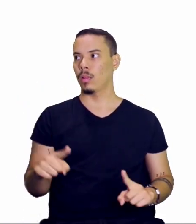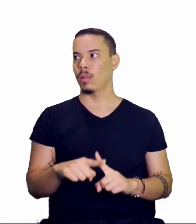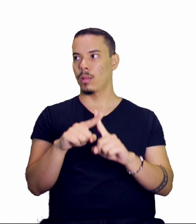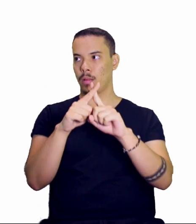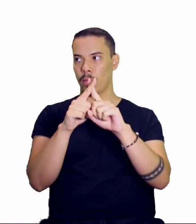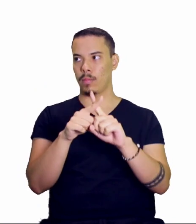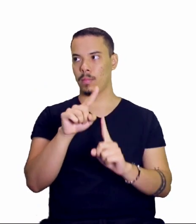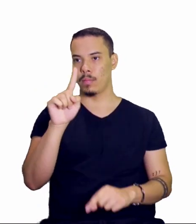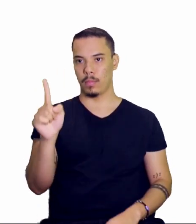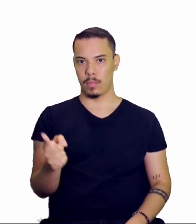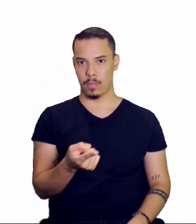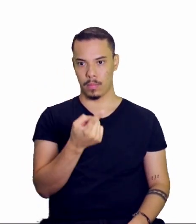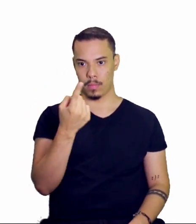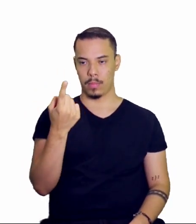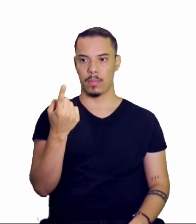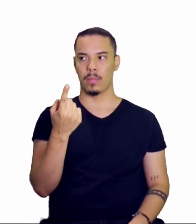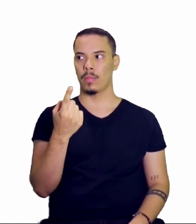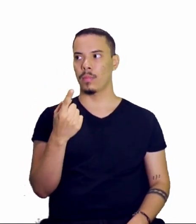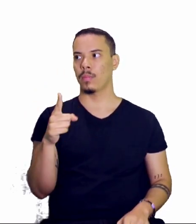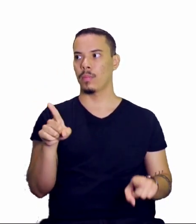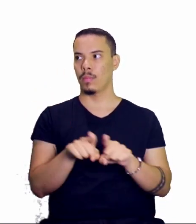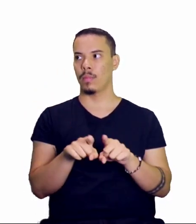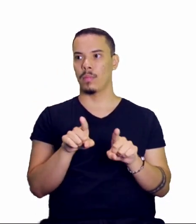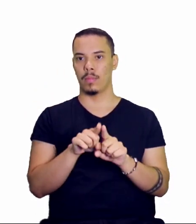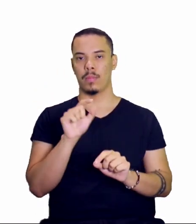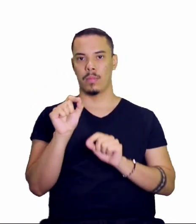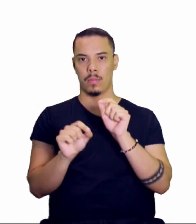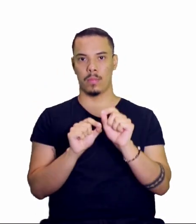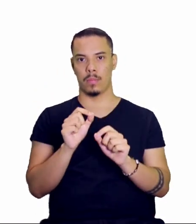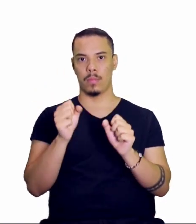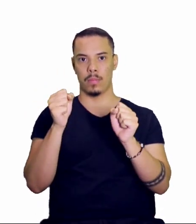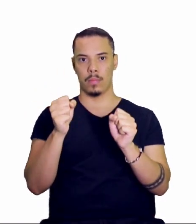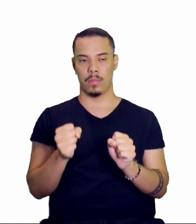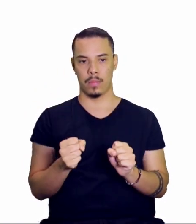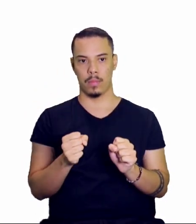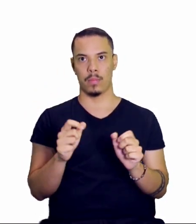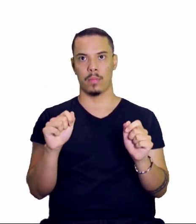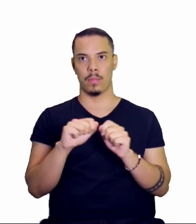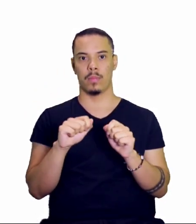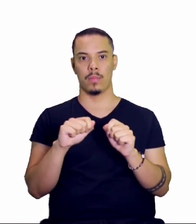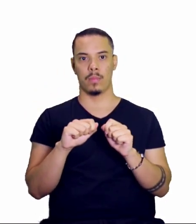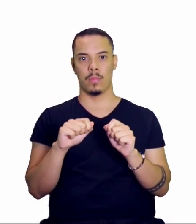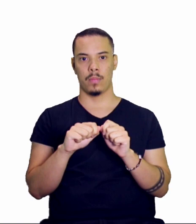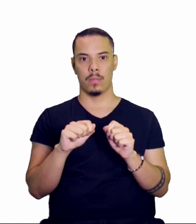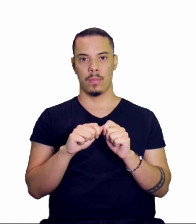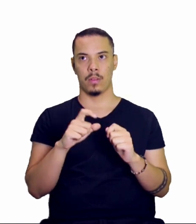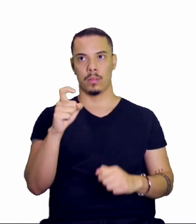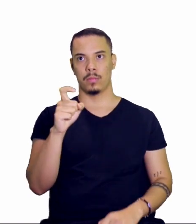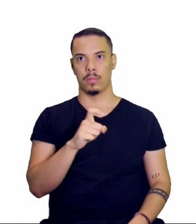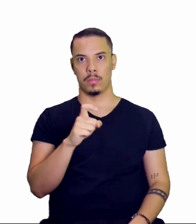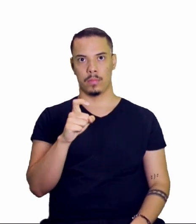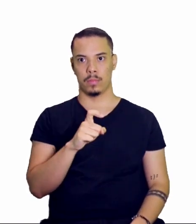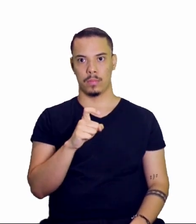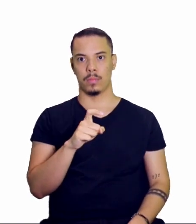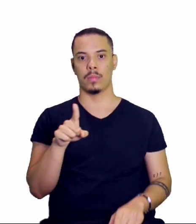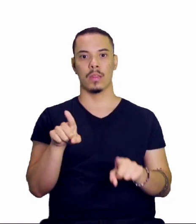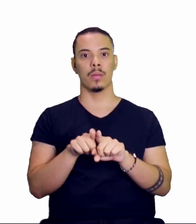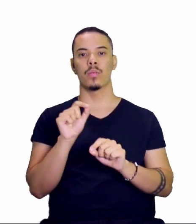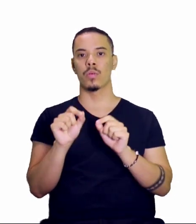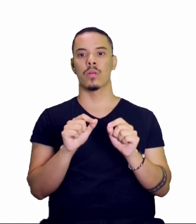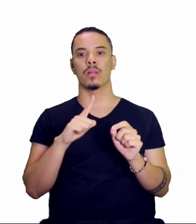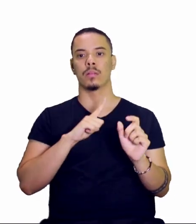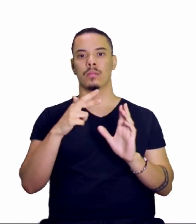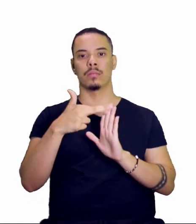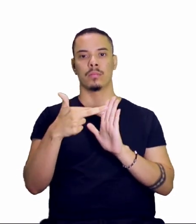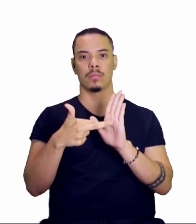1.000, ok? Então aqui, olha só, o que eu vou fazer? X. O que é isso dali, pessoal?